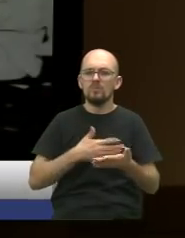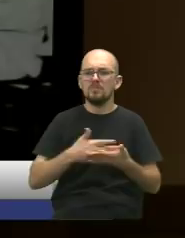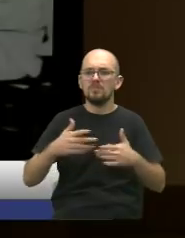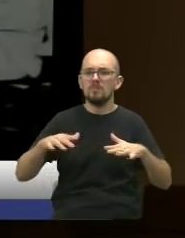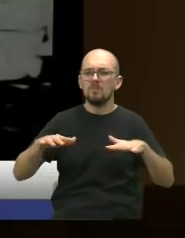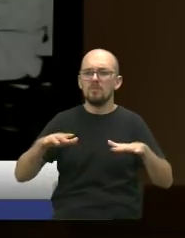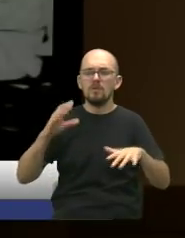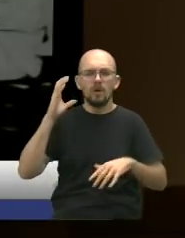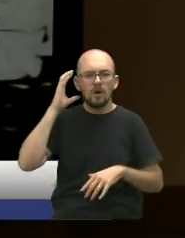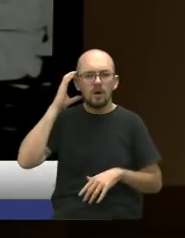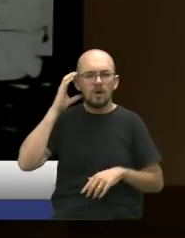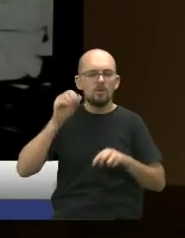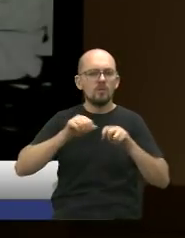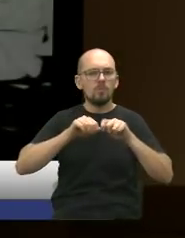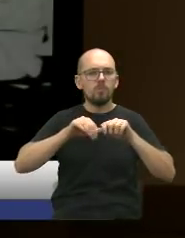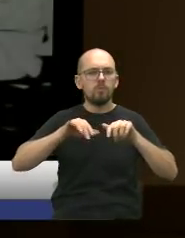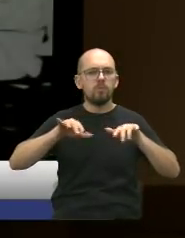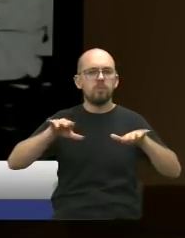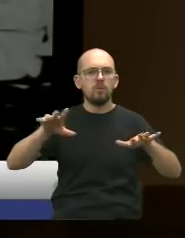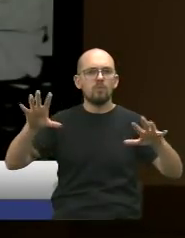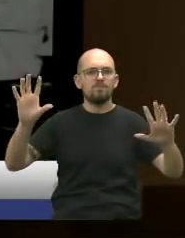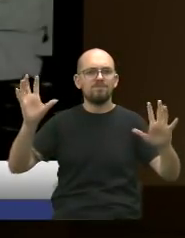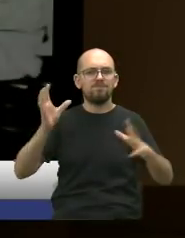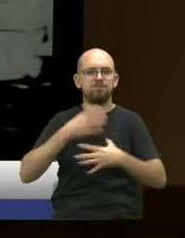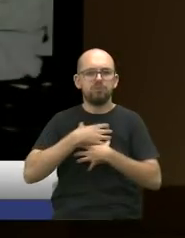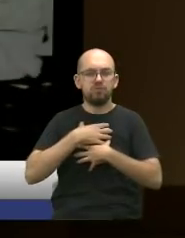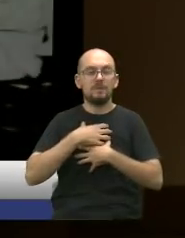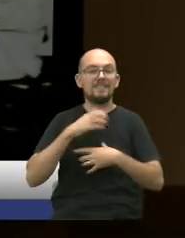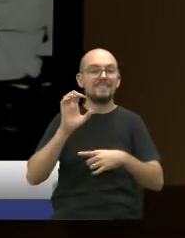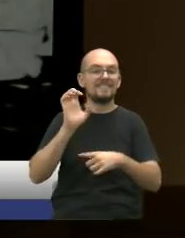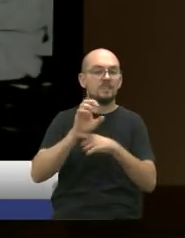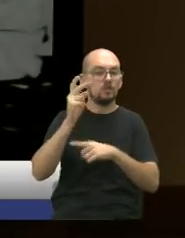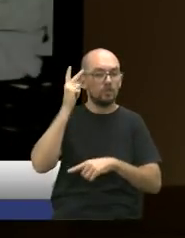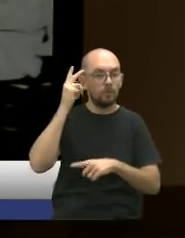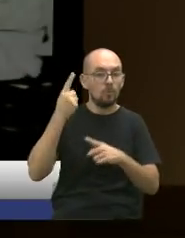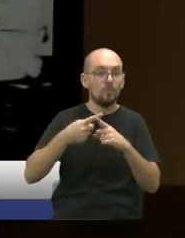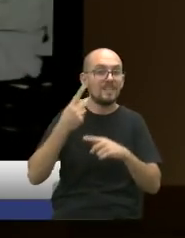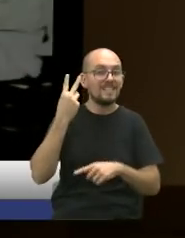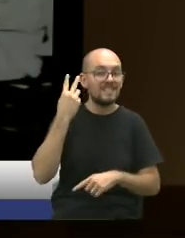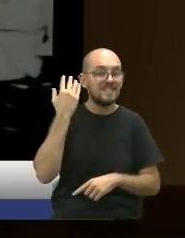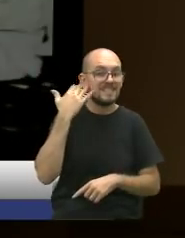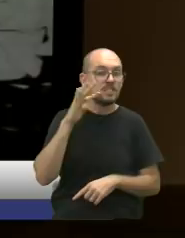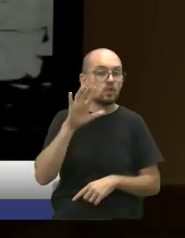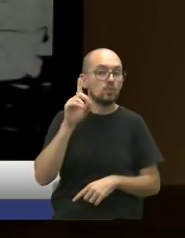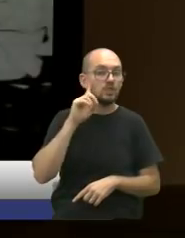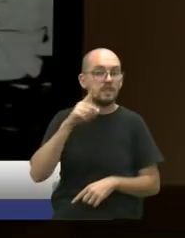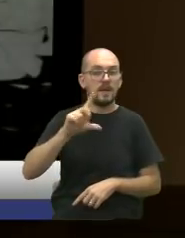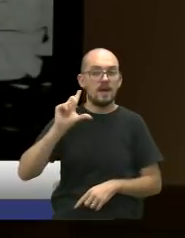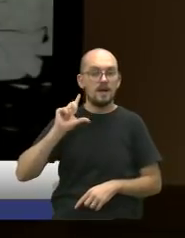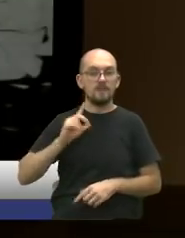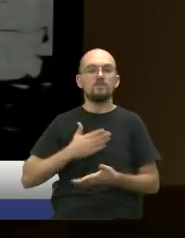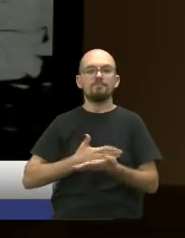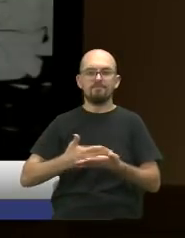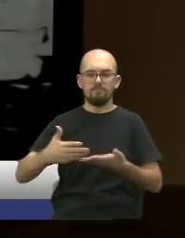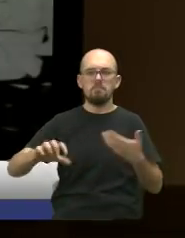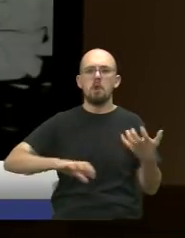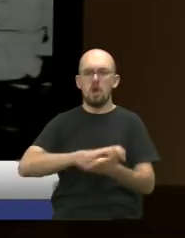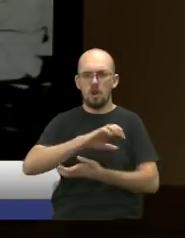exortação, foi um choque para os paulistas que 5 dias antes viam o início da Revolução.